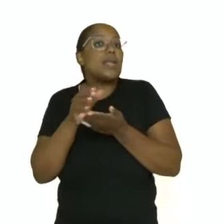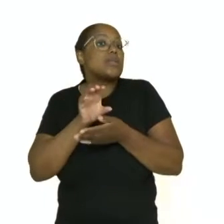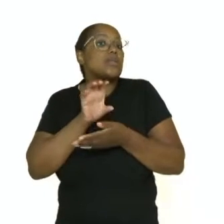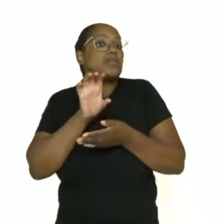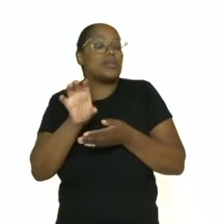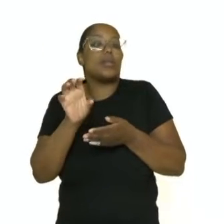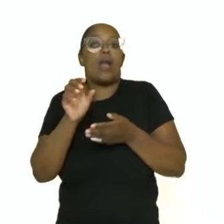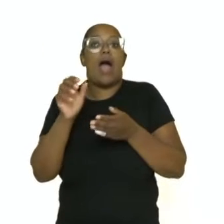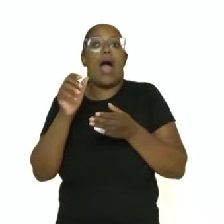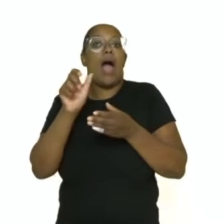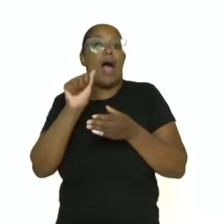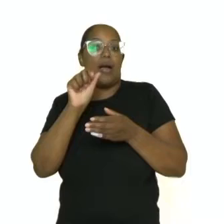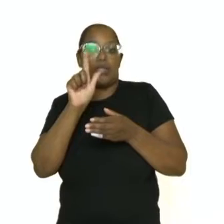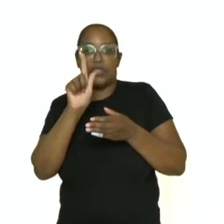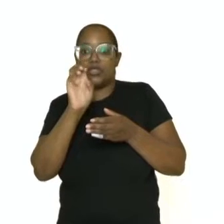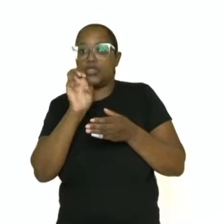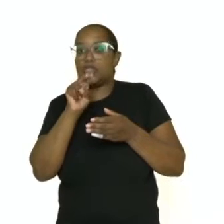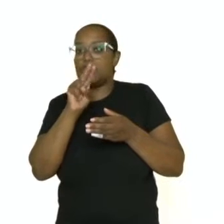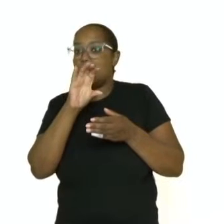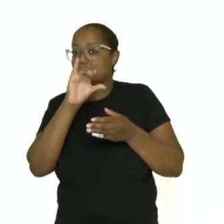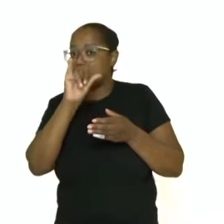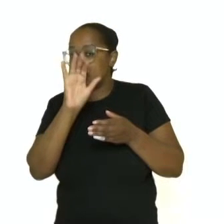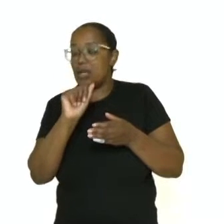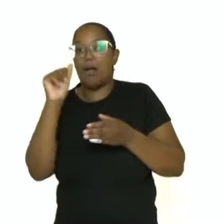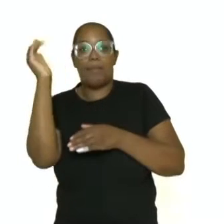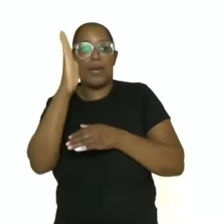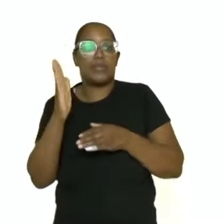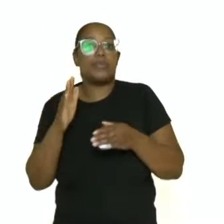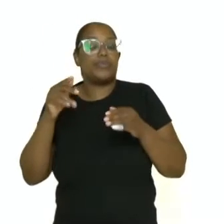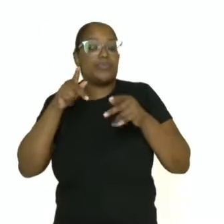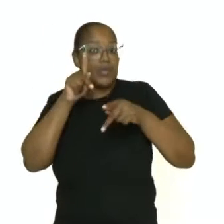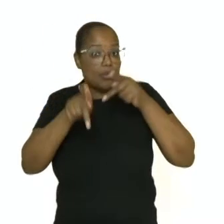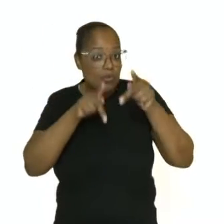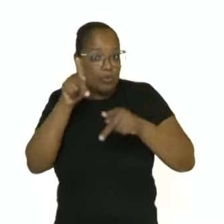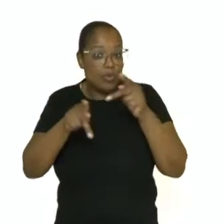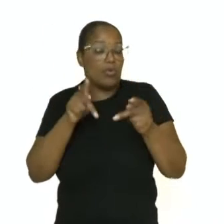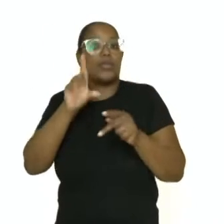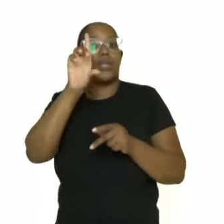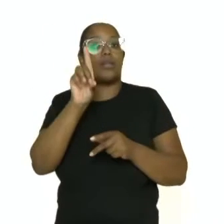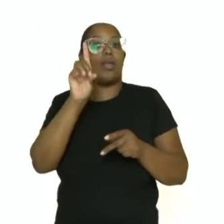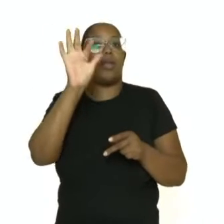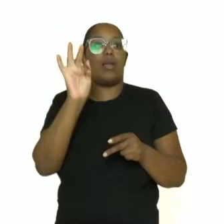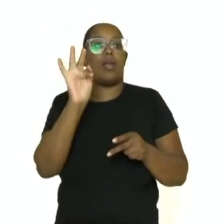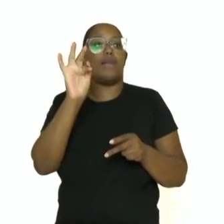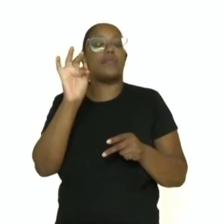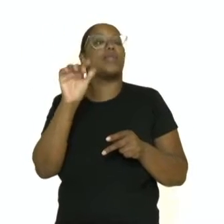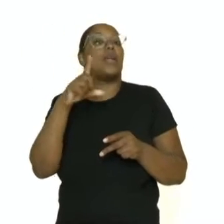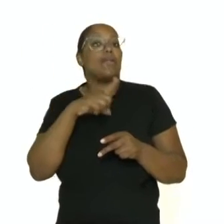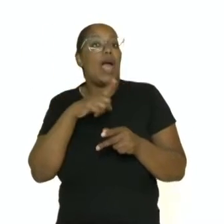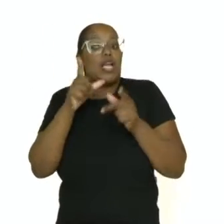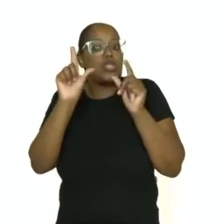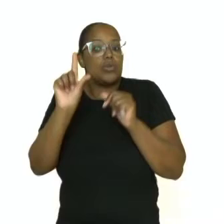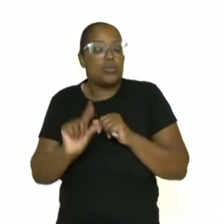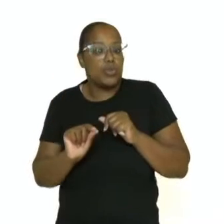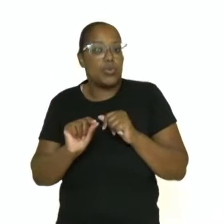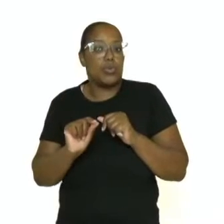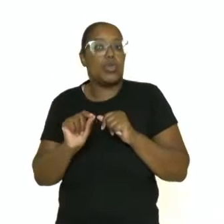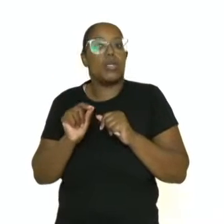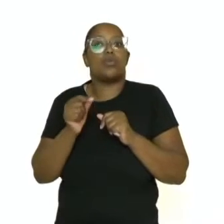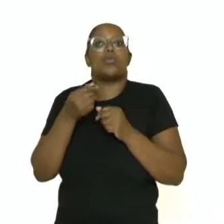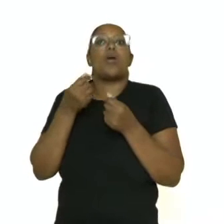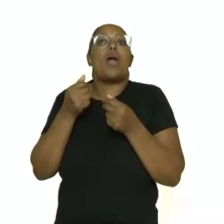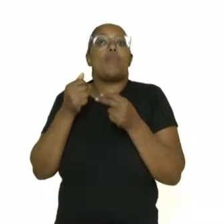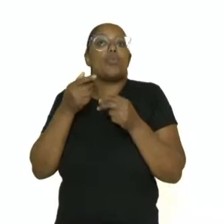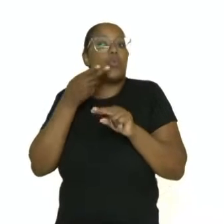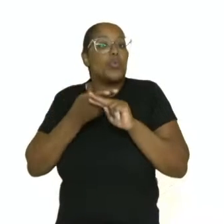Agência Brasil. Pelos dados da CAESB, a população do Distrito Federal está economizando mais. Isso é